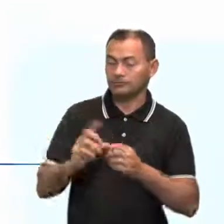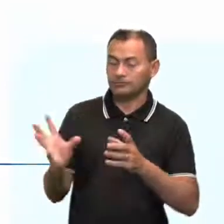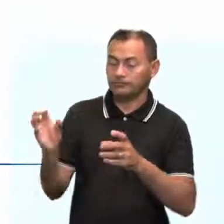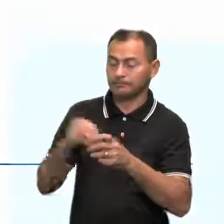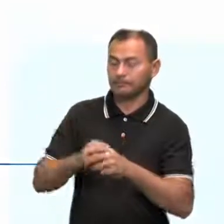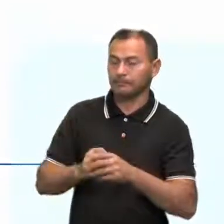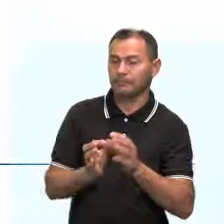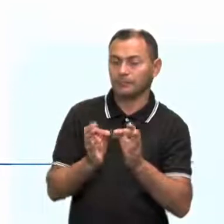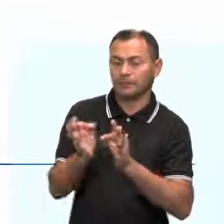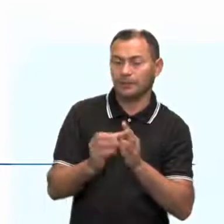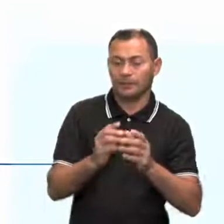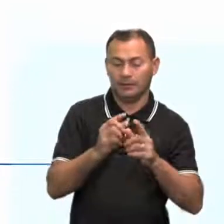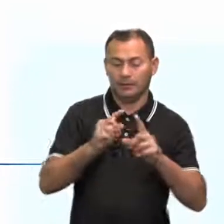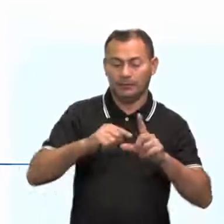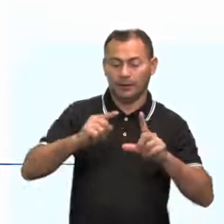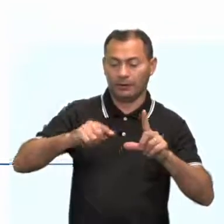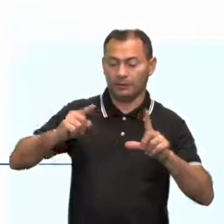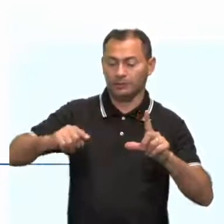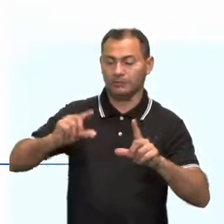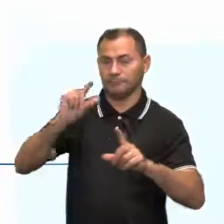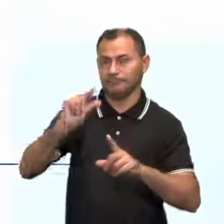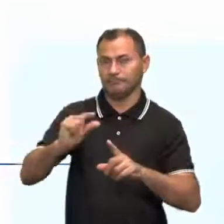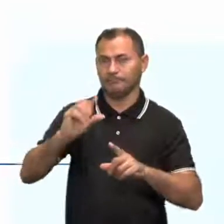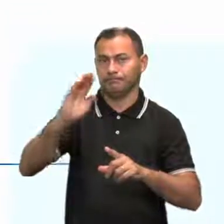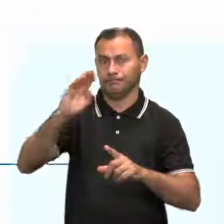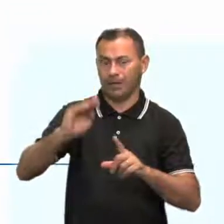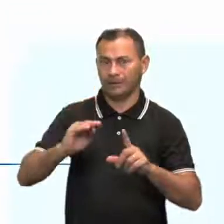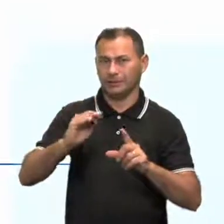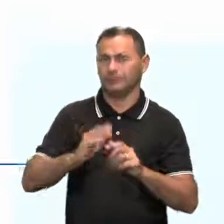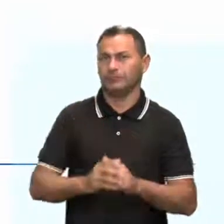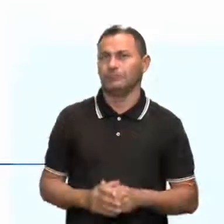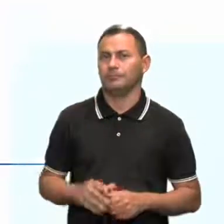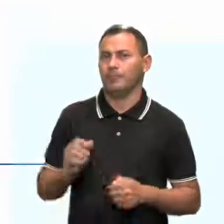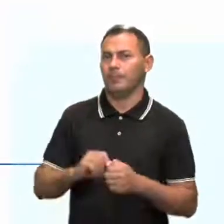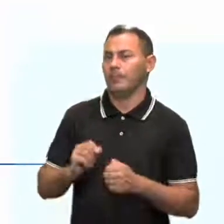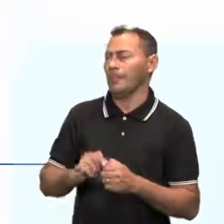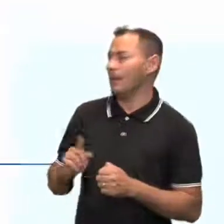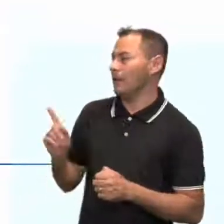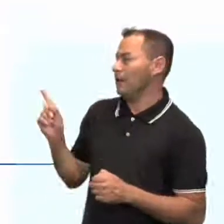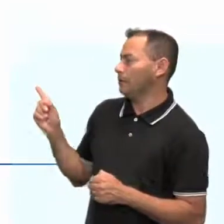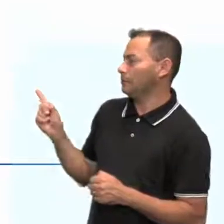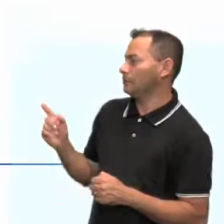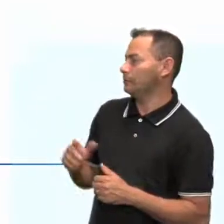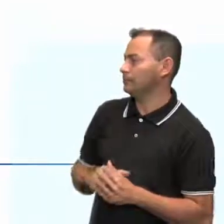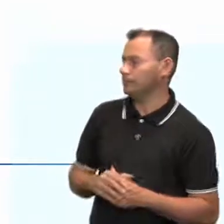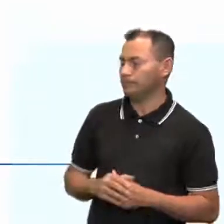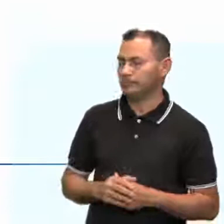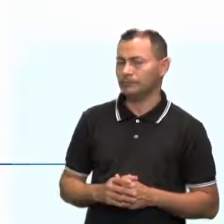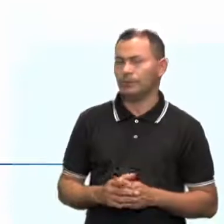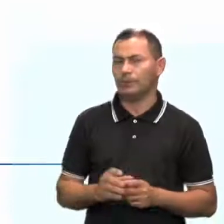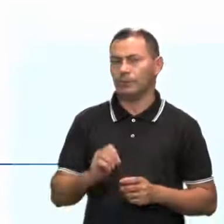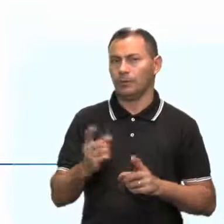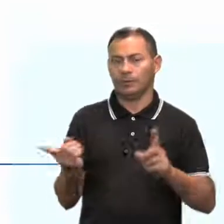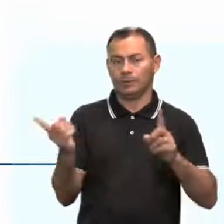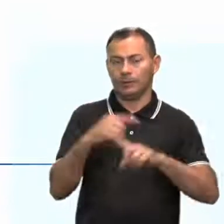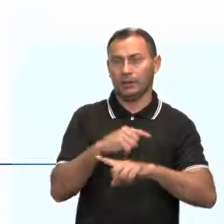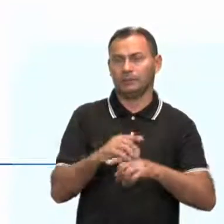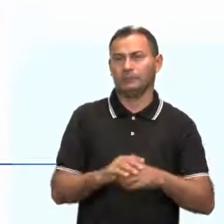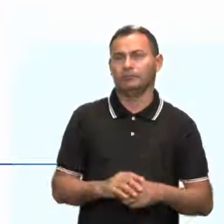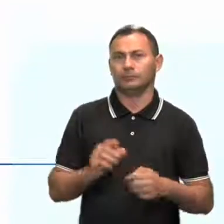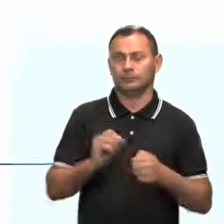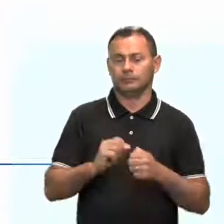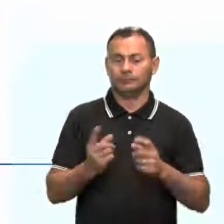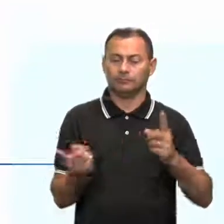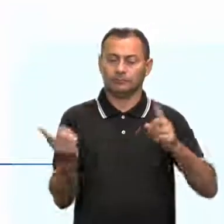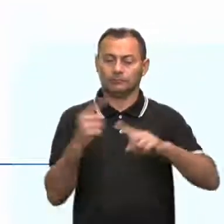filtrar as frequências baixas. Então, você faz o contrário. Para você fazer